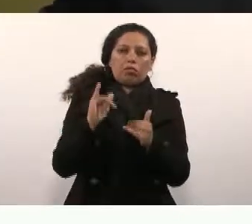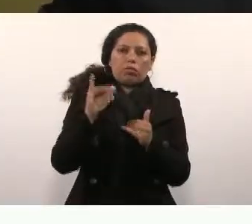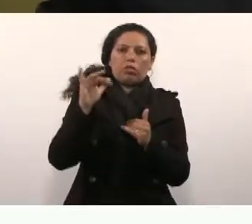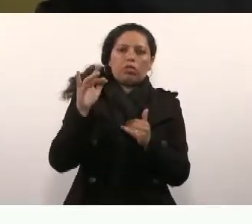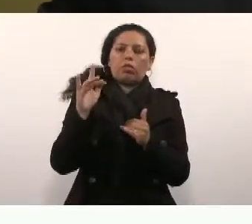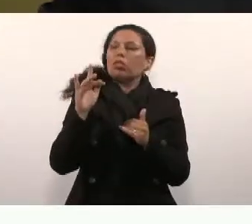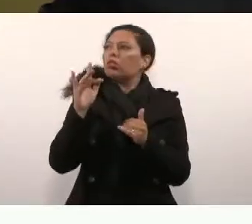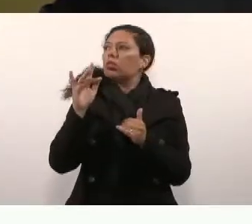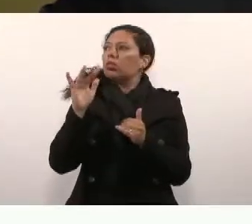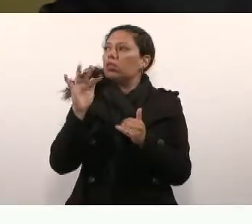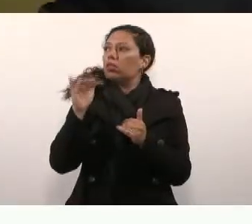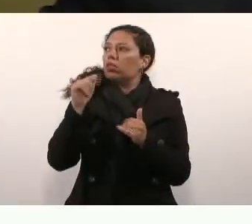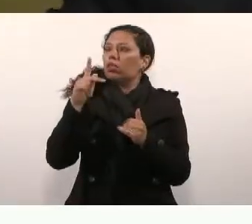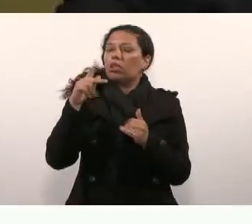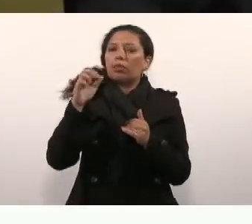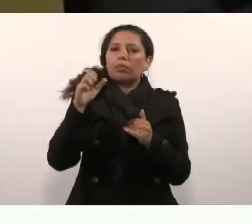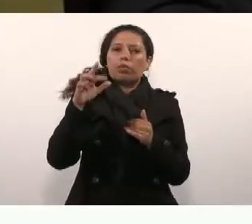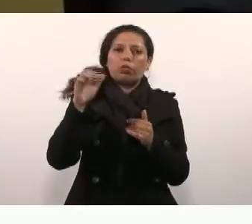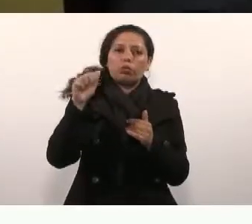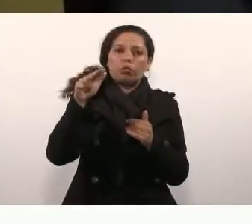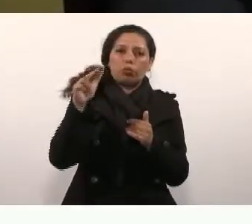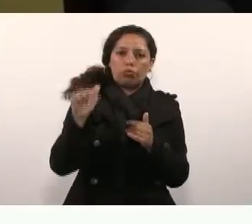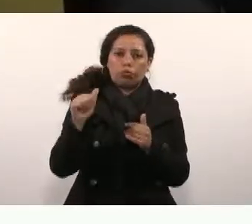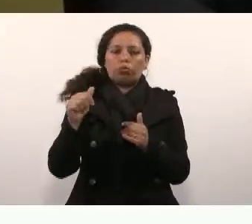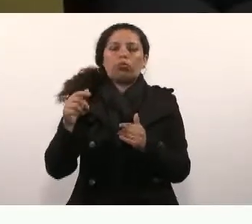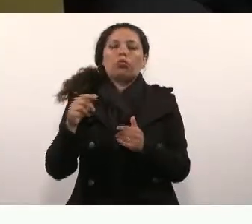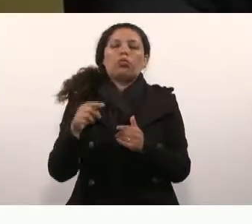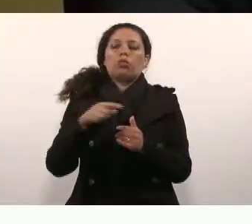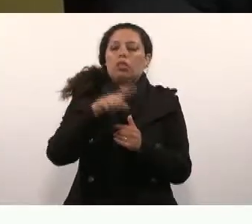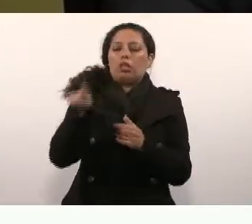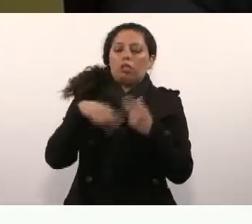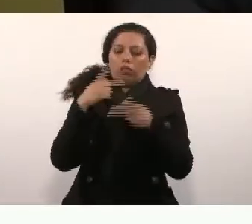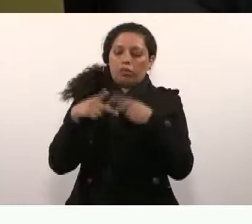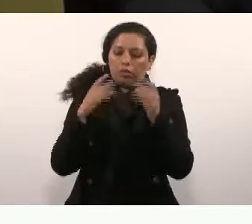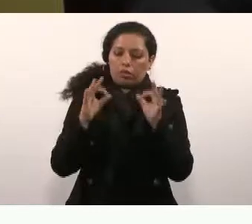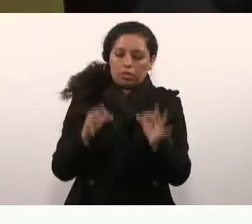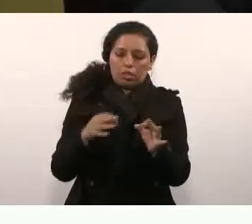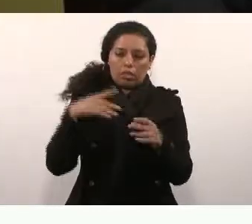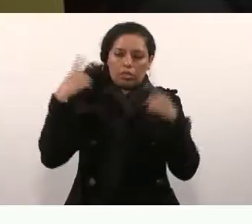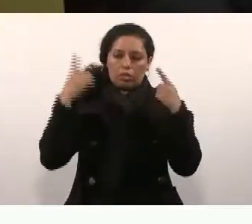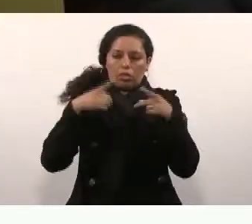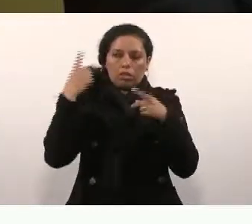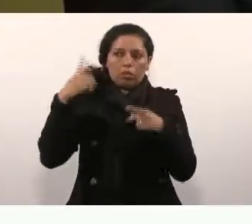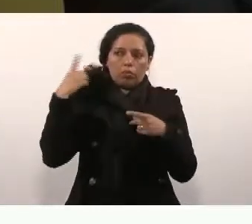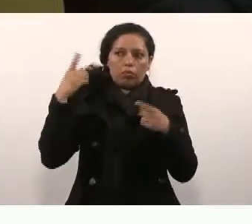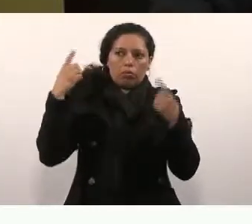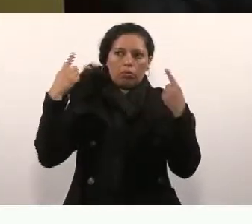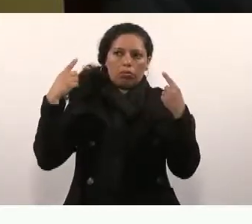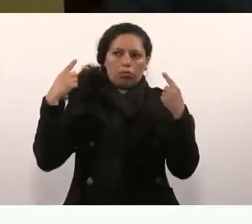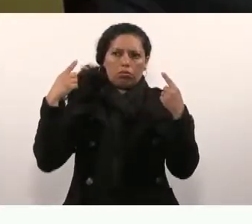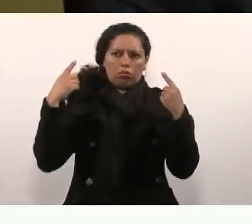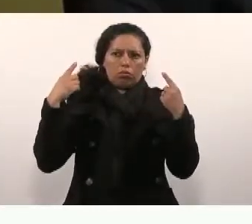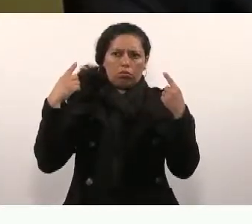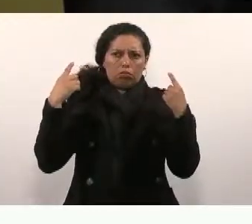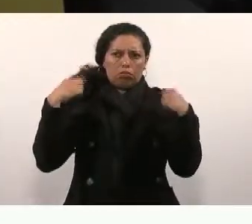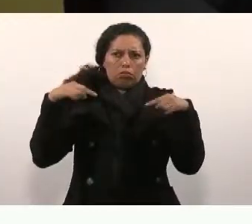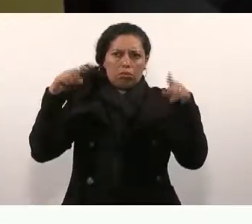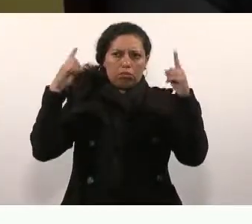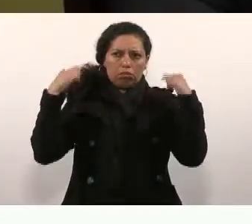A colocação agora a colocação do deputado Valdec conseguiu achar um centro para